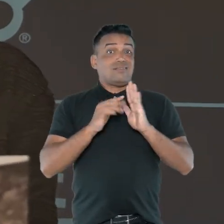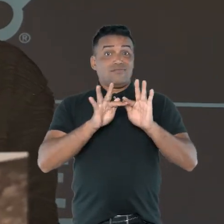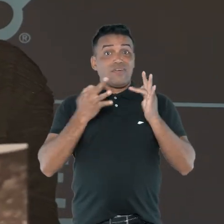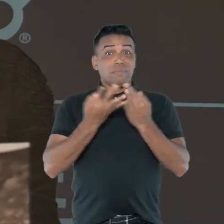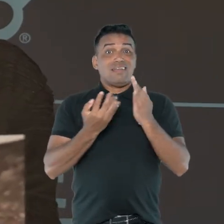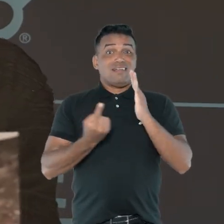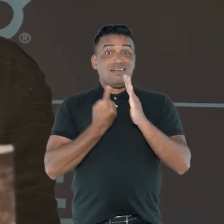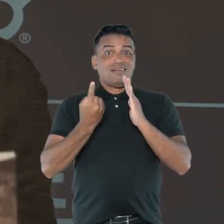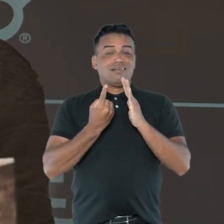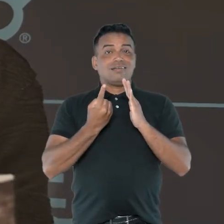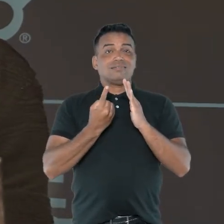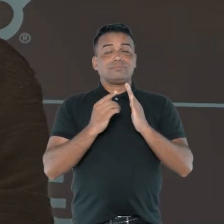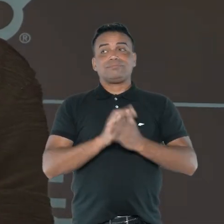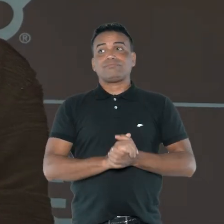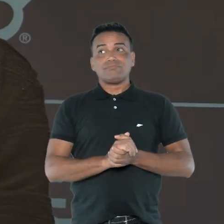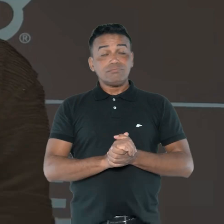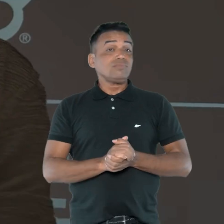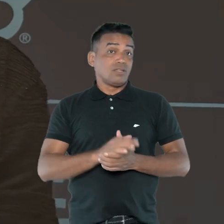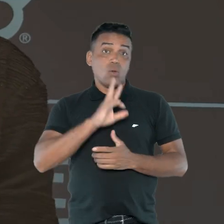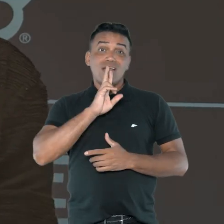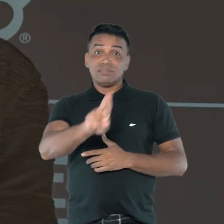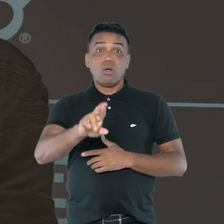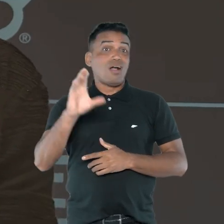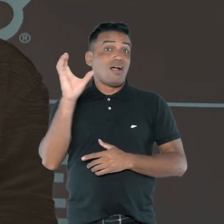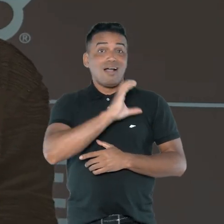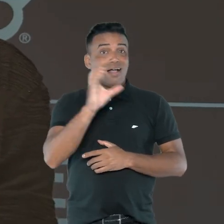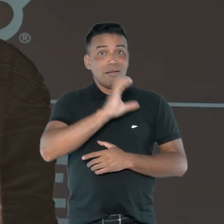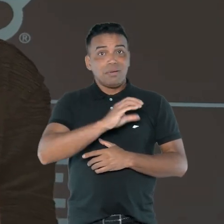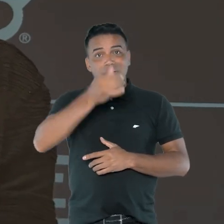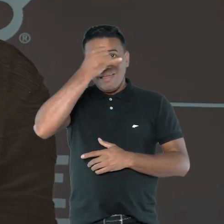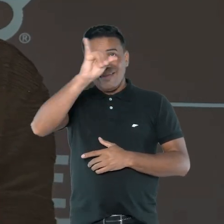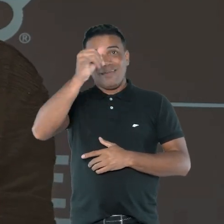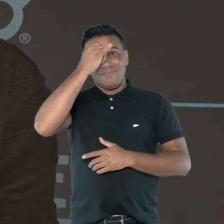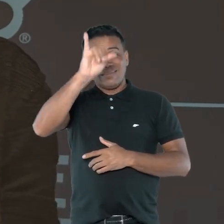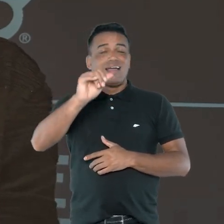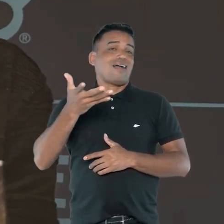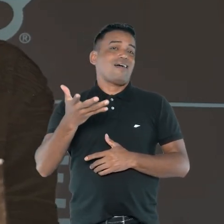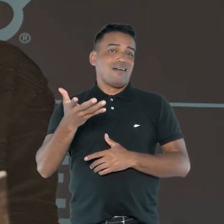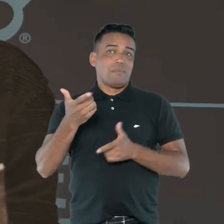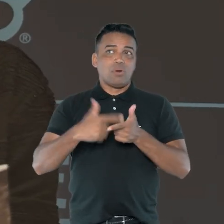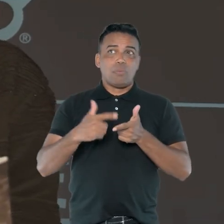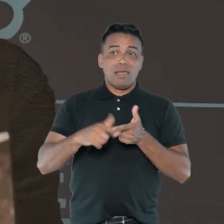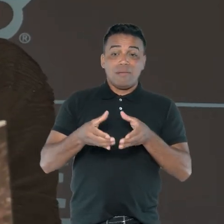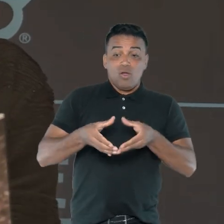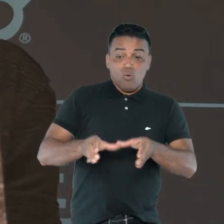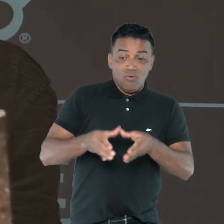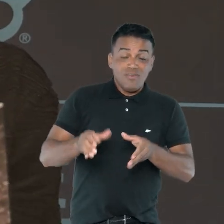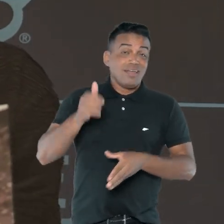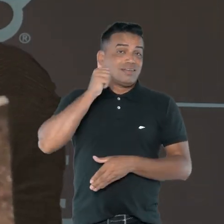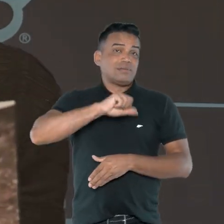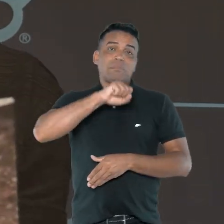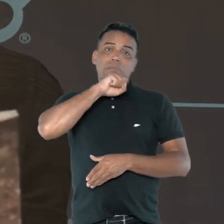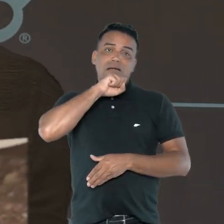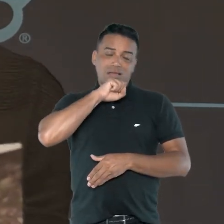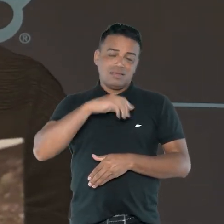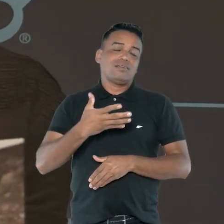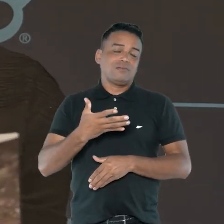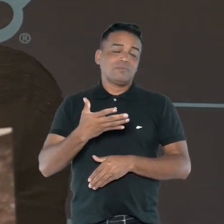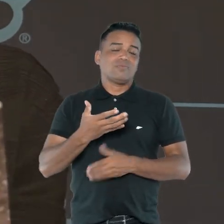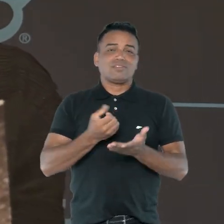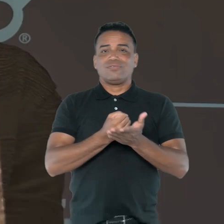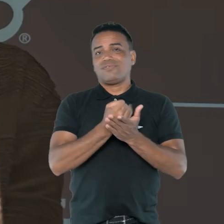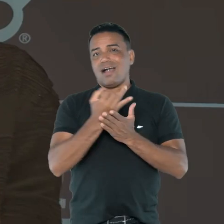casa. Isolamento seria uma solução imediata para alguns problemas meus. A convivência com a minha mãe, por